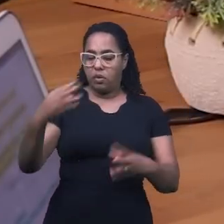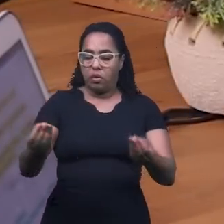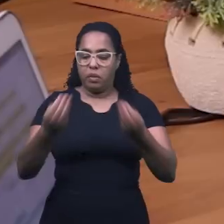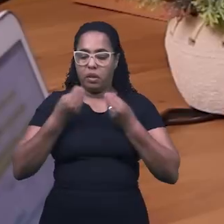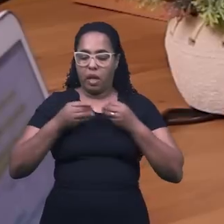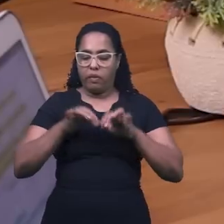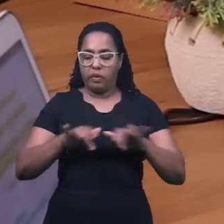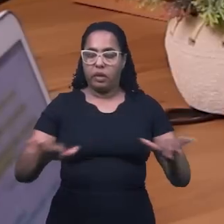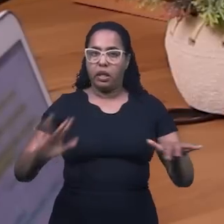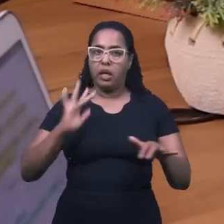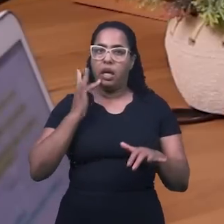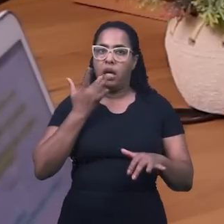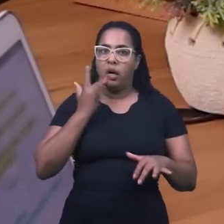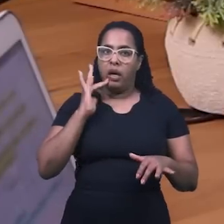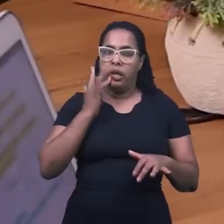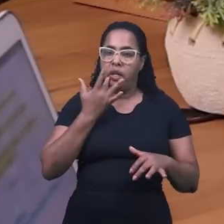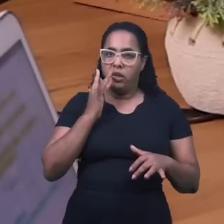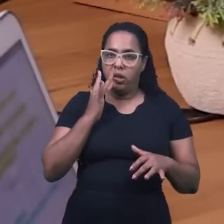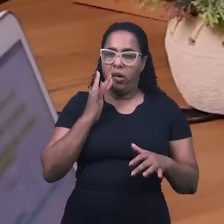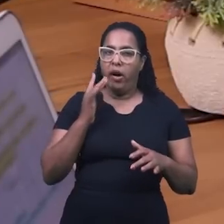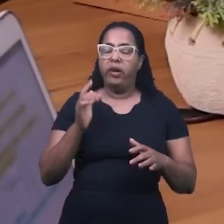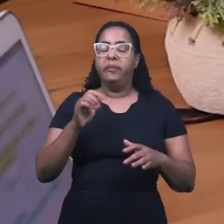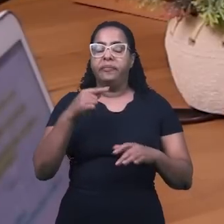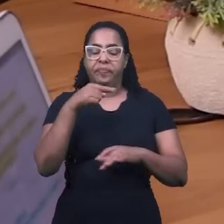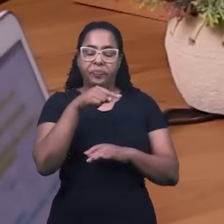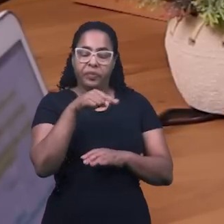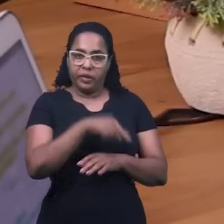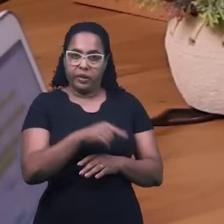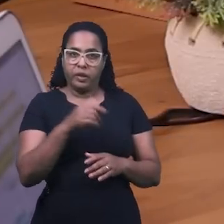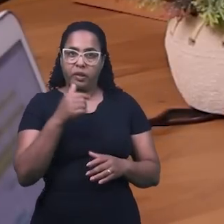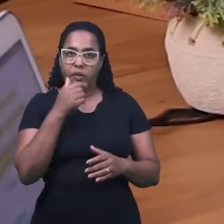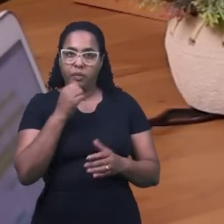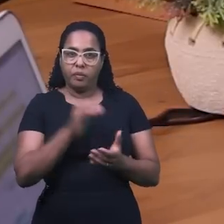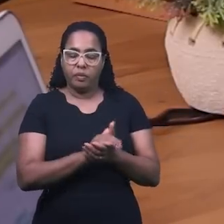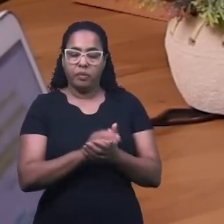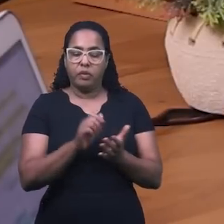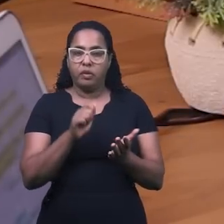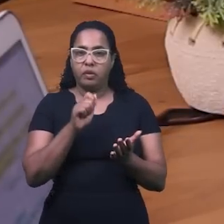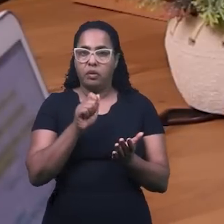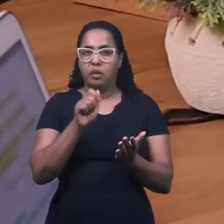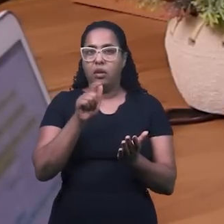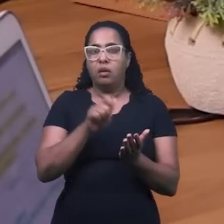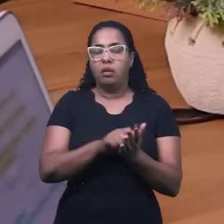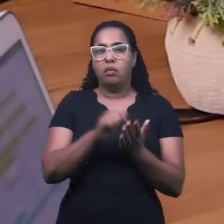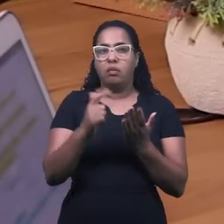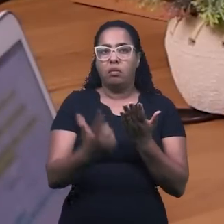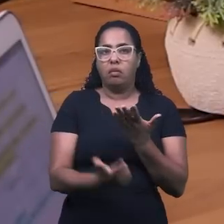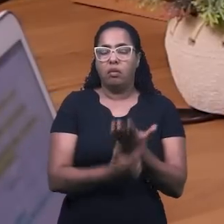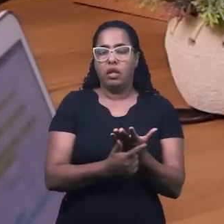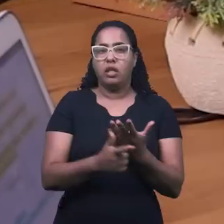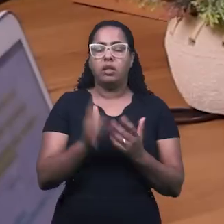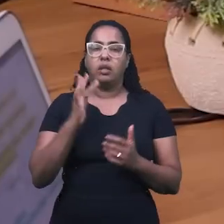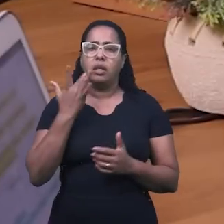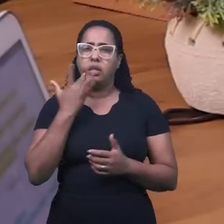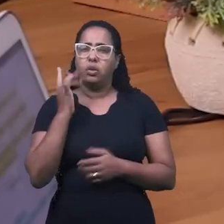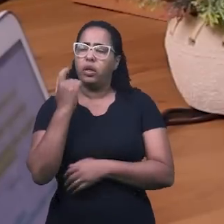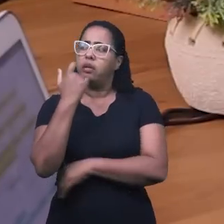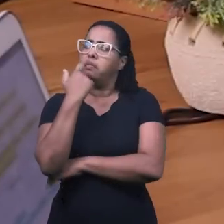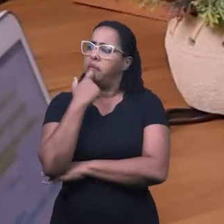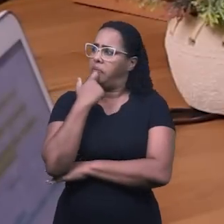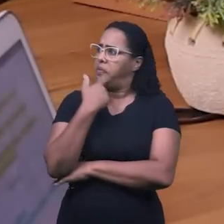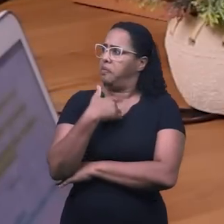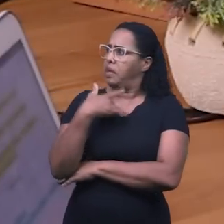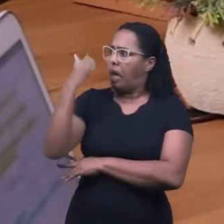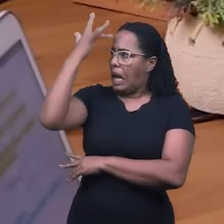o Senhor me dava um teclado de ouro e para um Winston uma agenda de ouro. Aí eu fiquei muito encantada, porque,